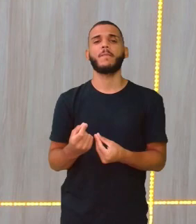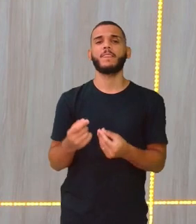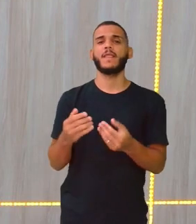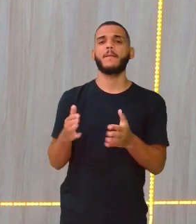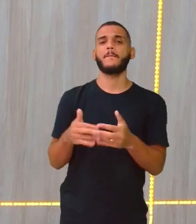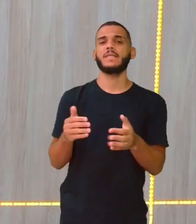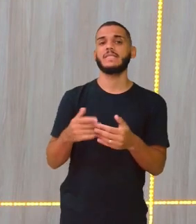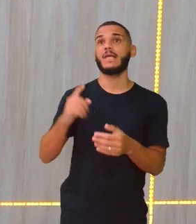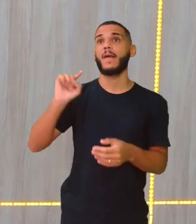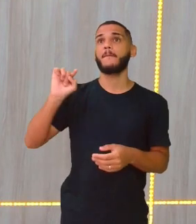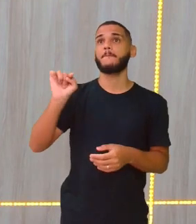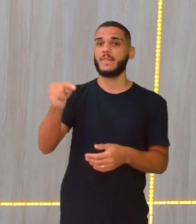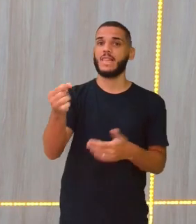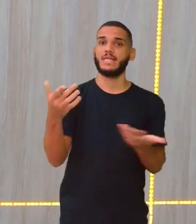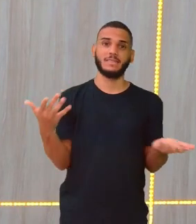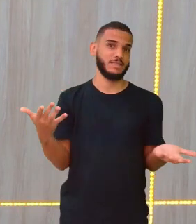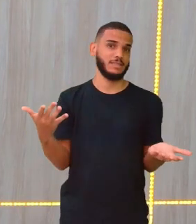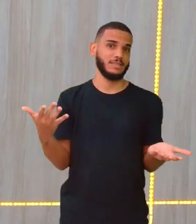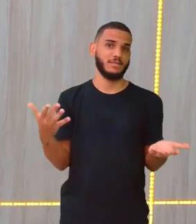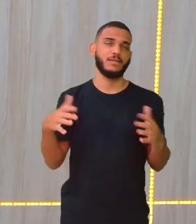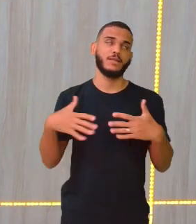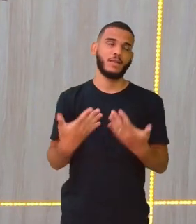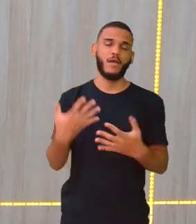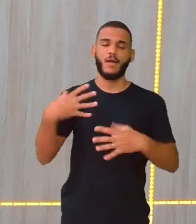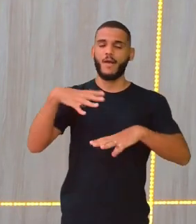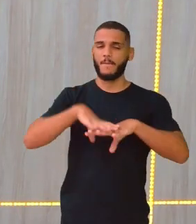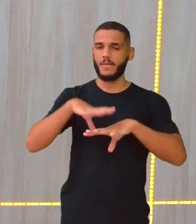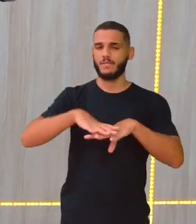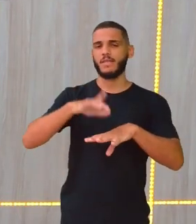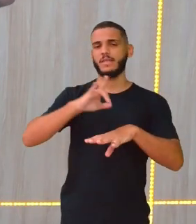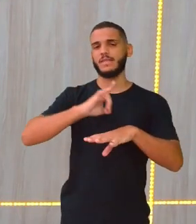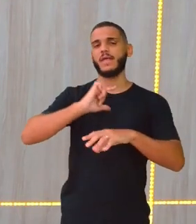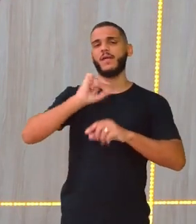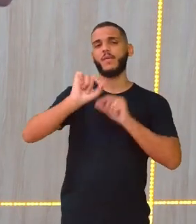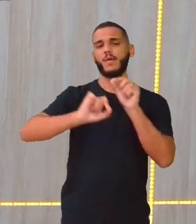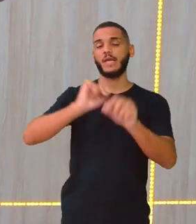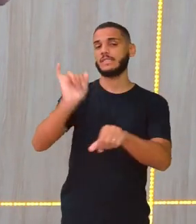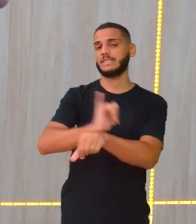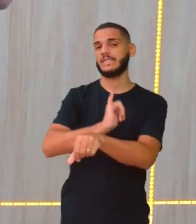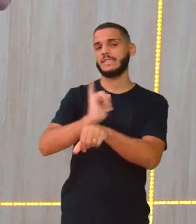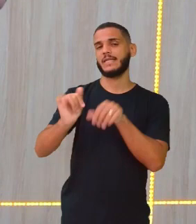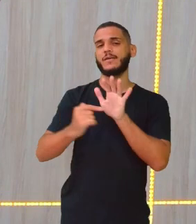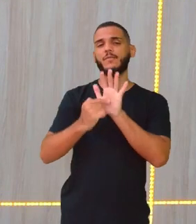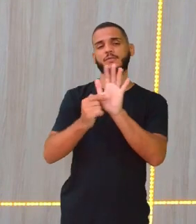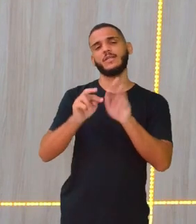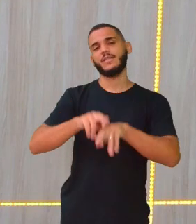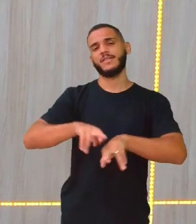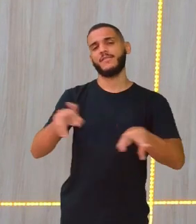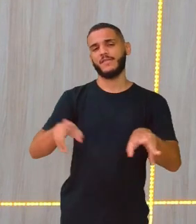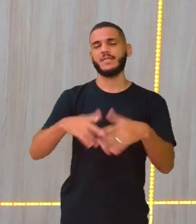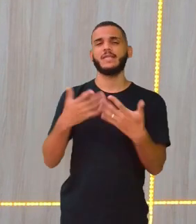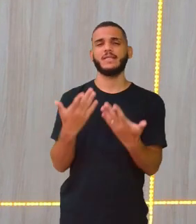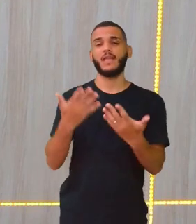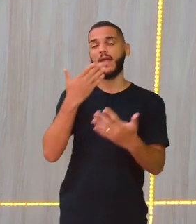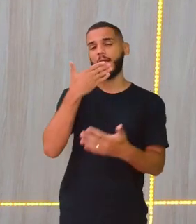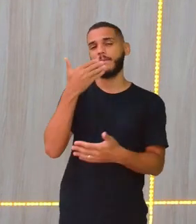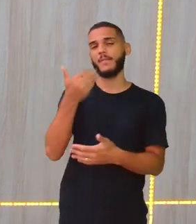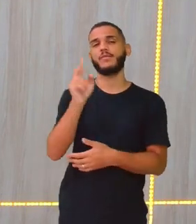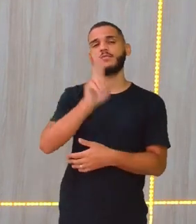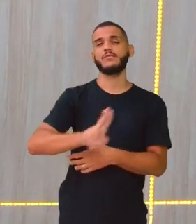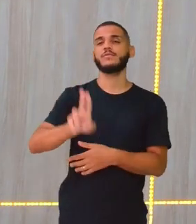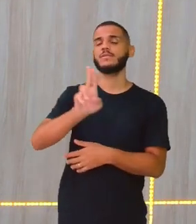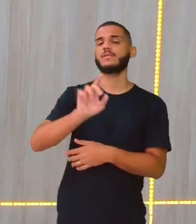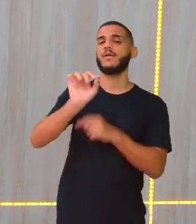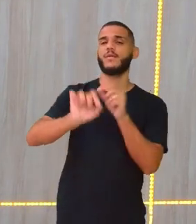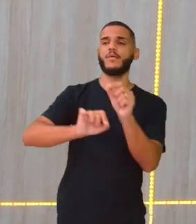milésima? Então, gente, quando a matemática ela dá um passo à frente, que a contagem fica um pouquinho diferente, é